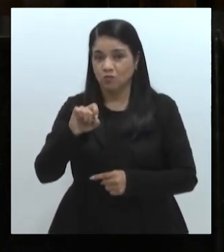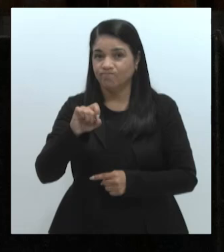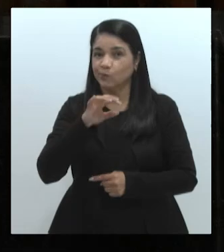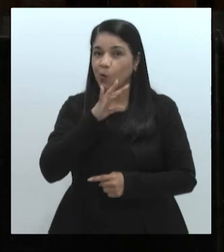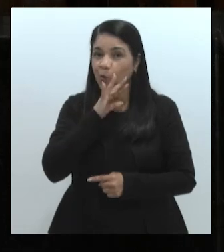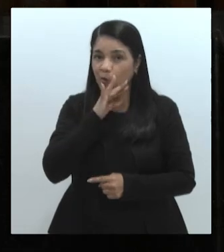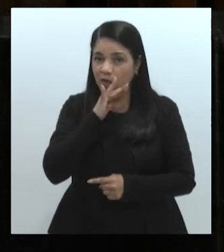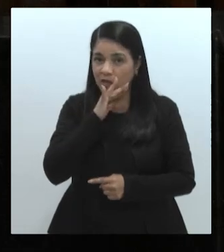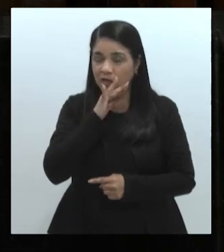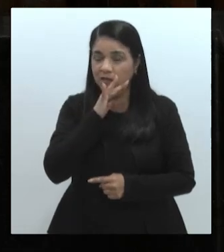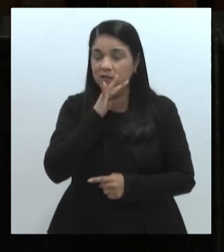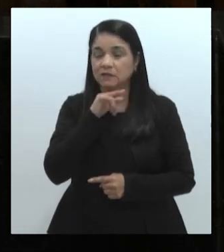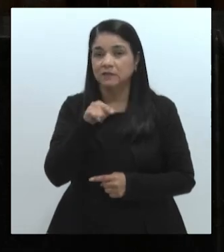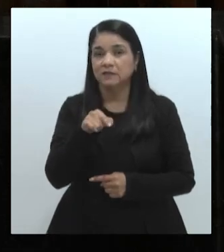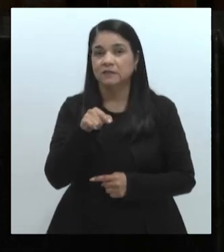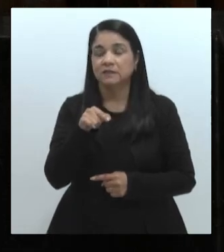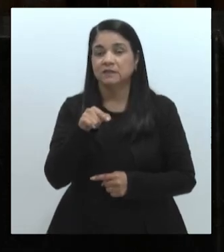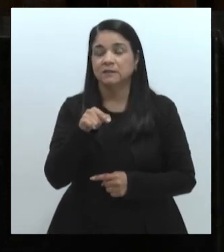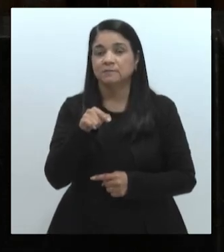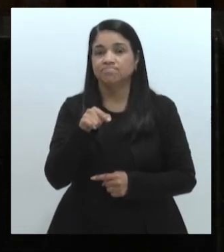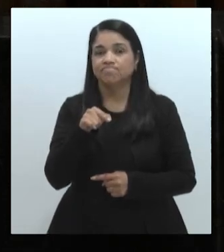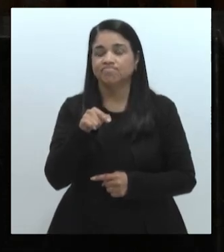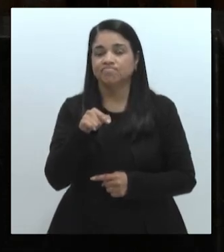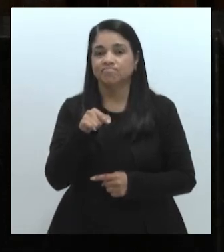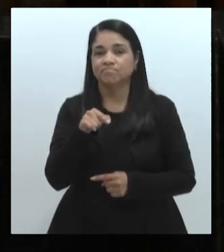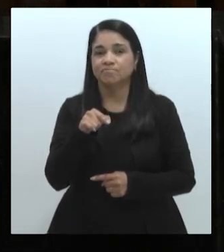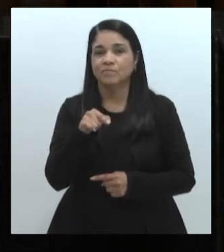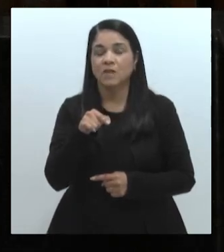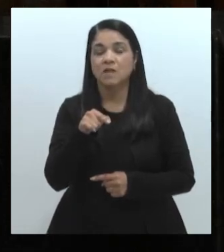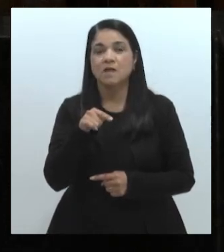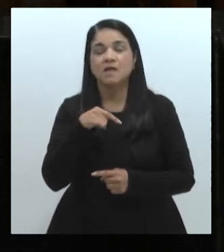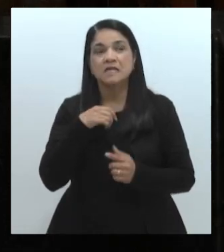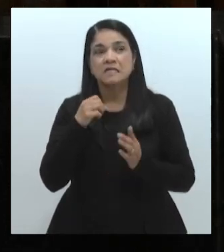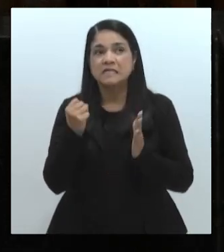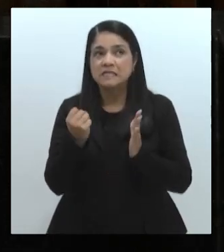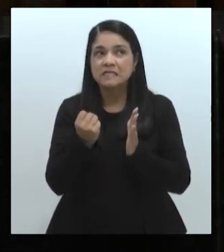era simbolicamente a cobra comendo o